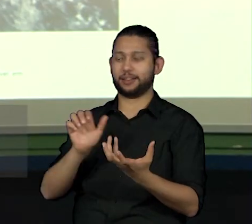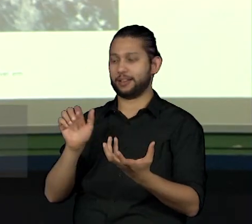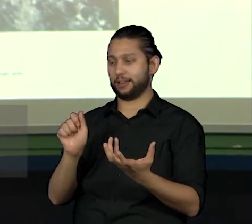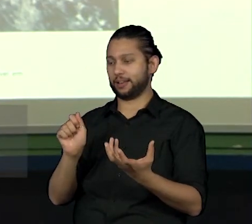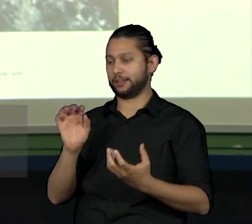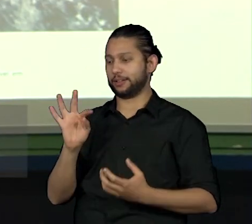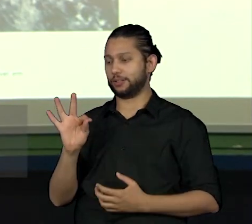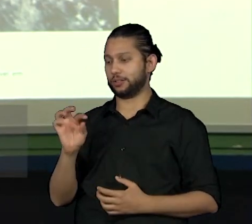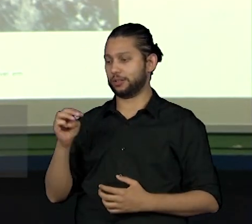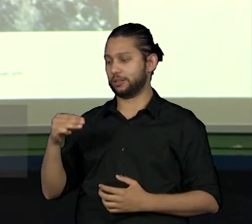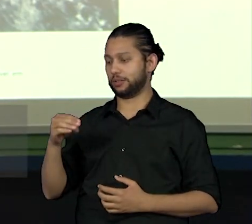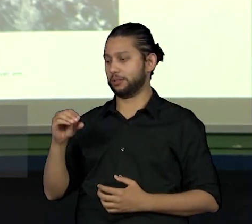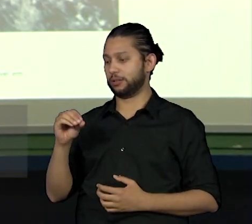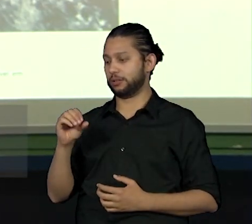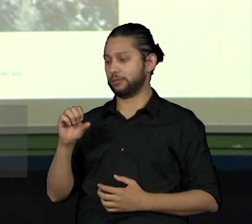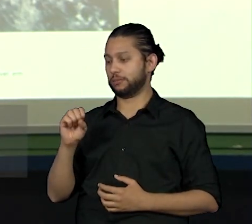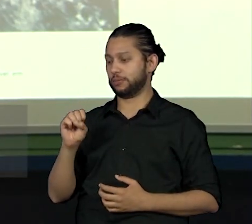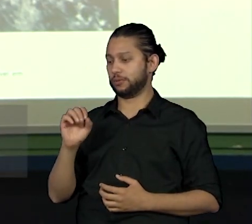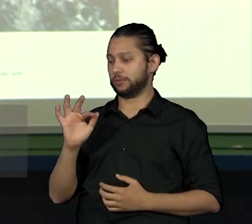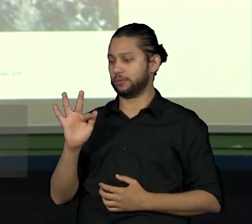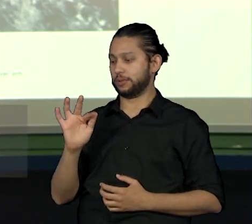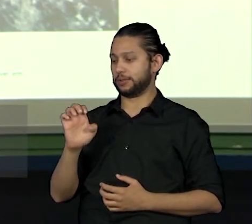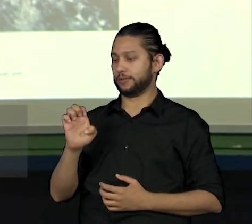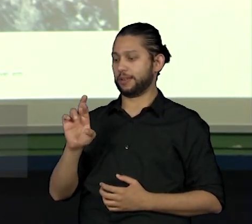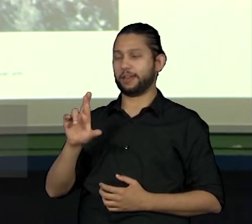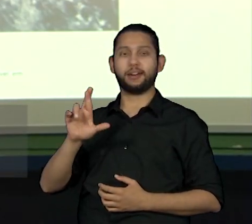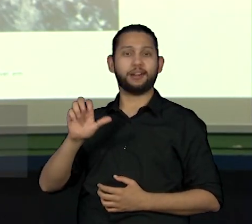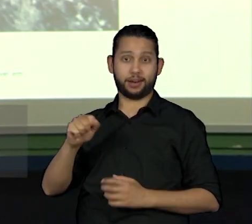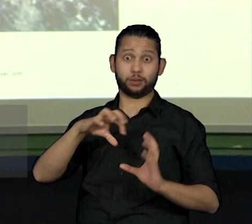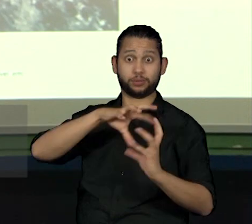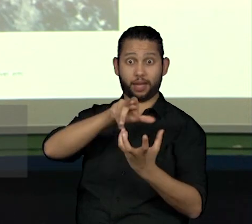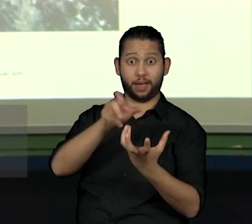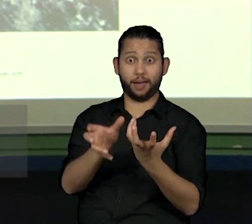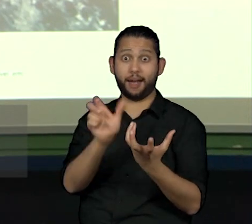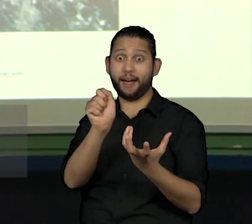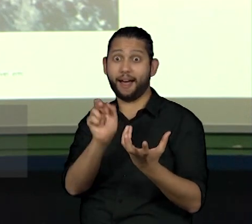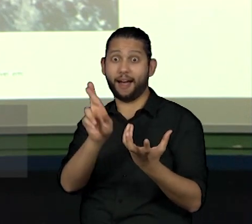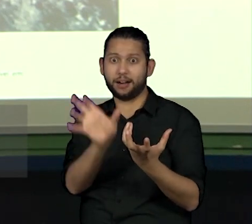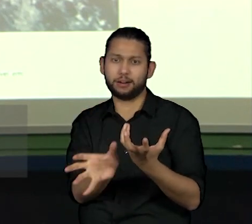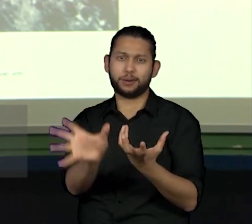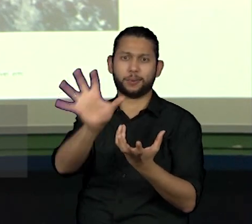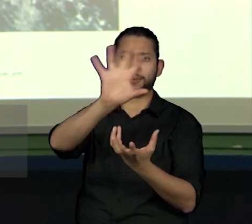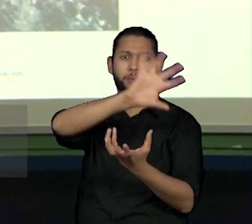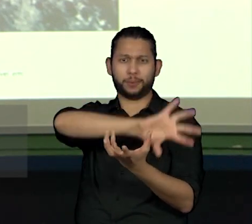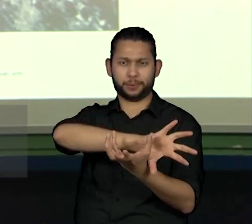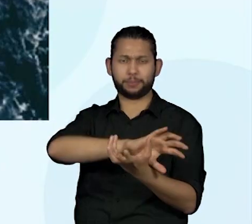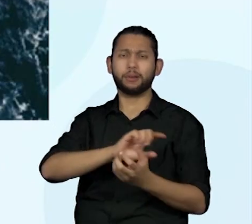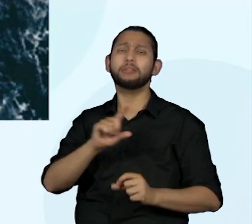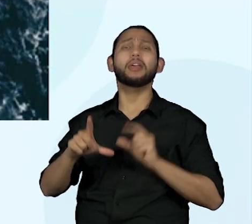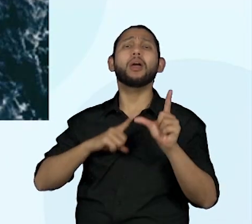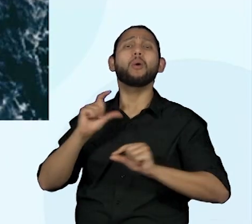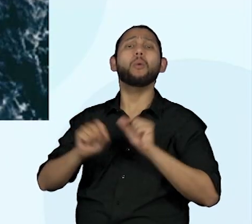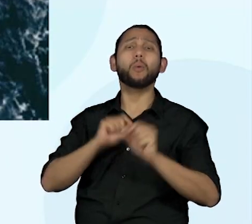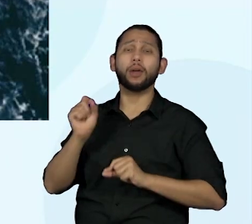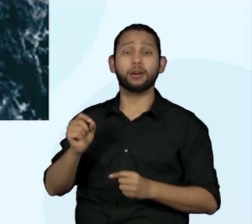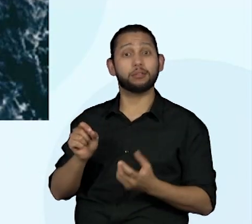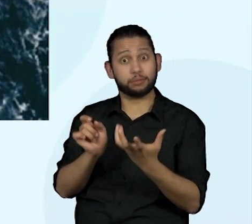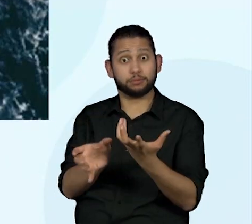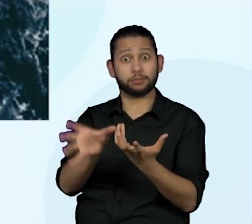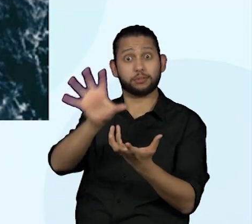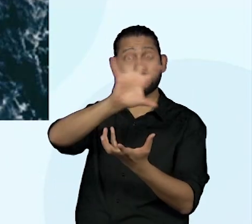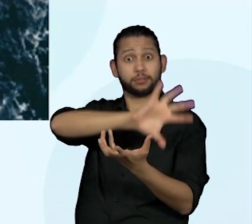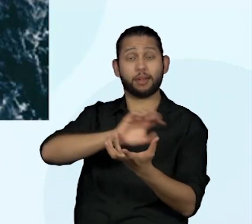A camada de ar que envolve todo o planeta Terra. O material dessa esfera são gases,